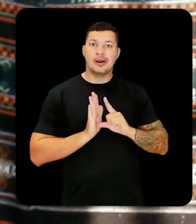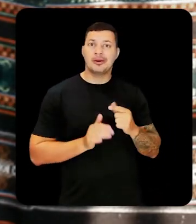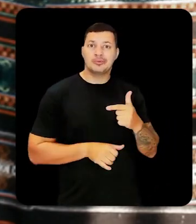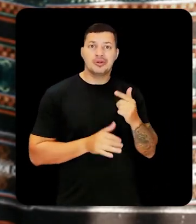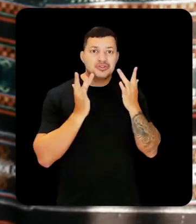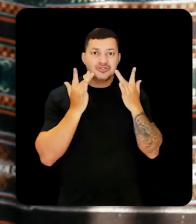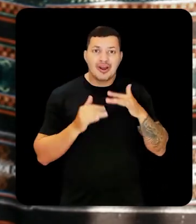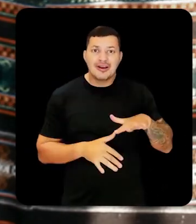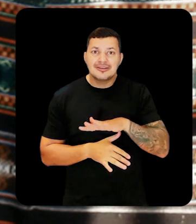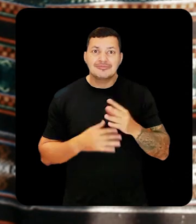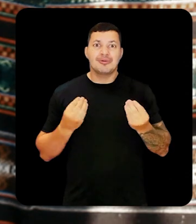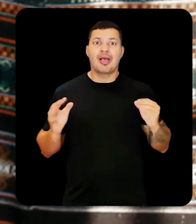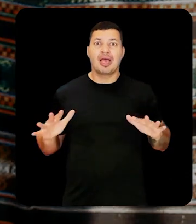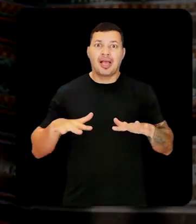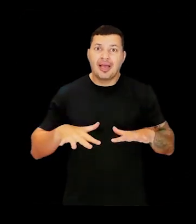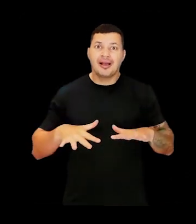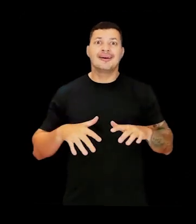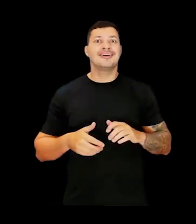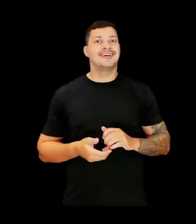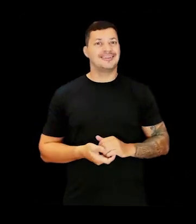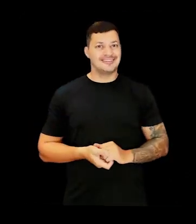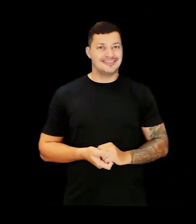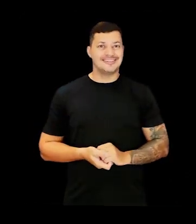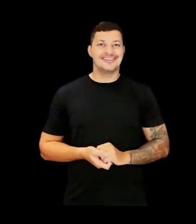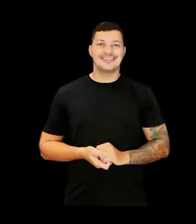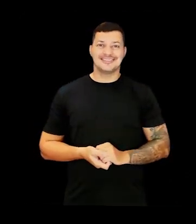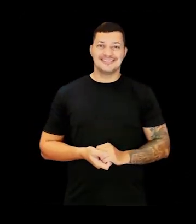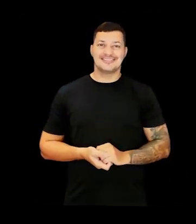por não ter teatro, consequentemente não tinha plateia formada.